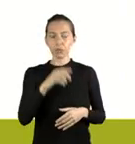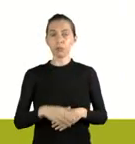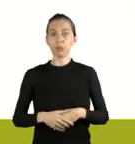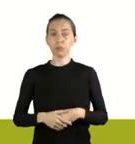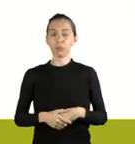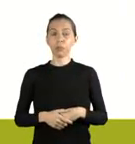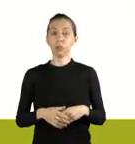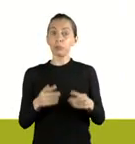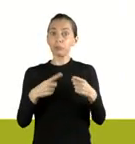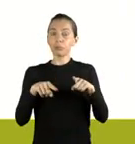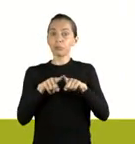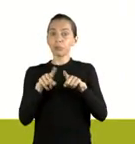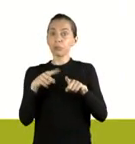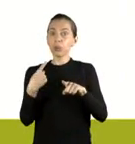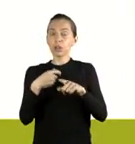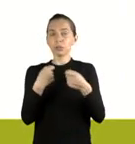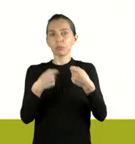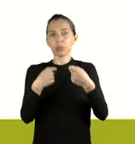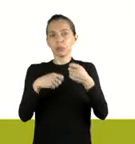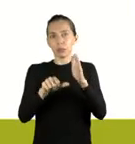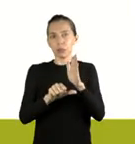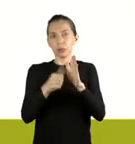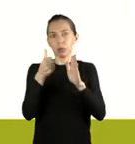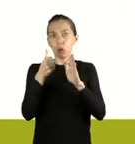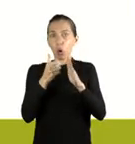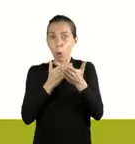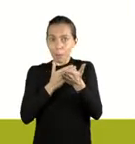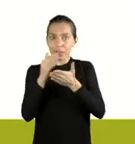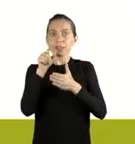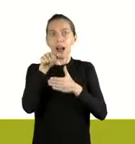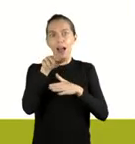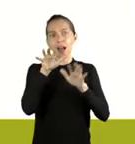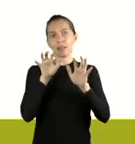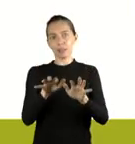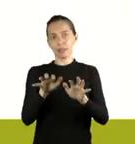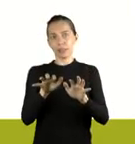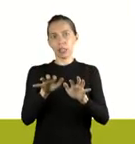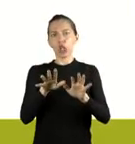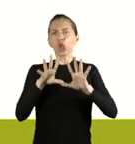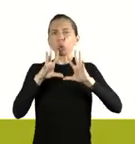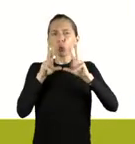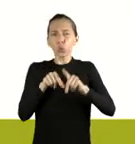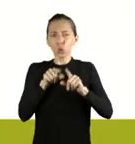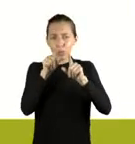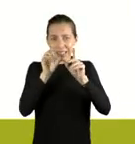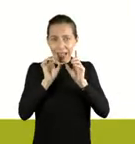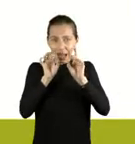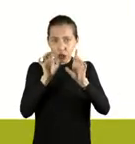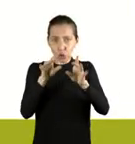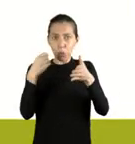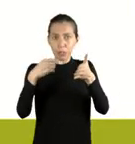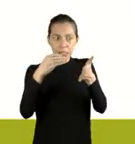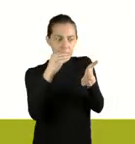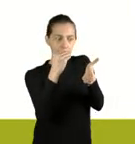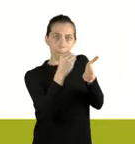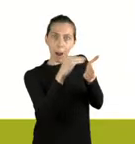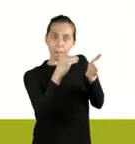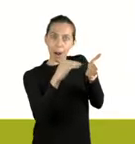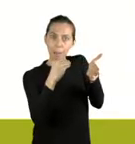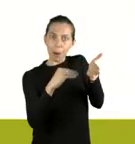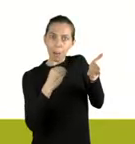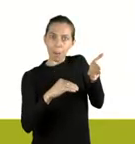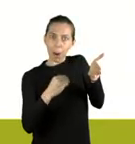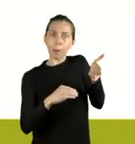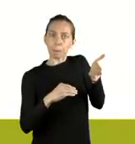Então, eu vejo que o primeiro passo é esse, né? Registre todos os seus gastos. Porque só assim a